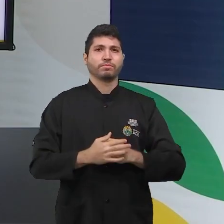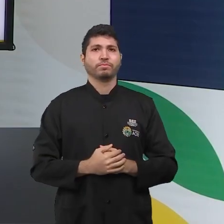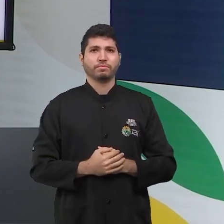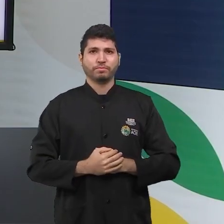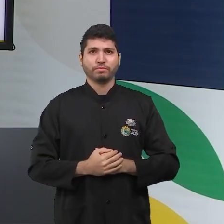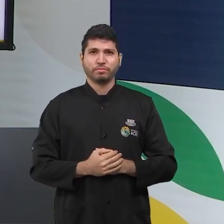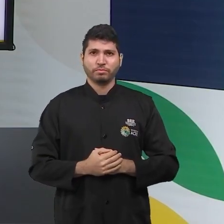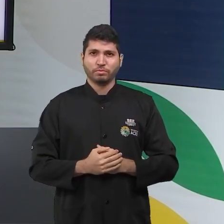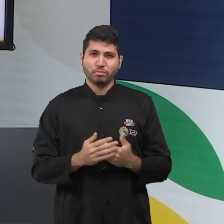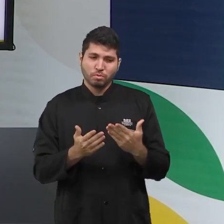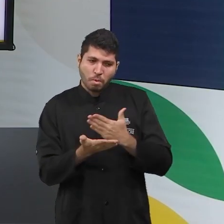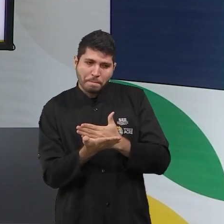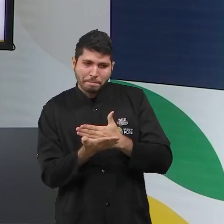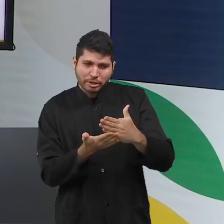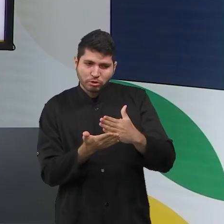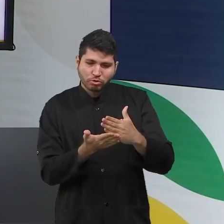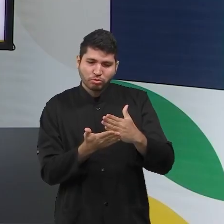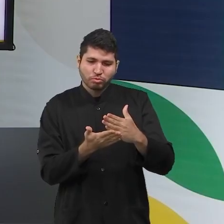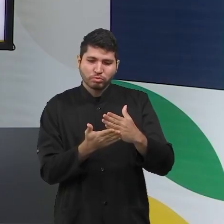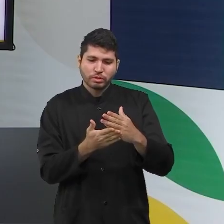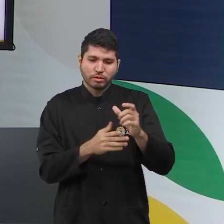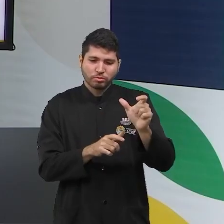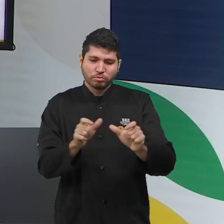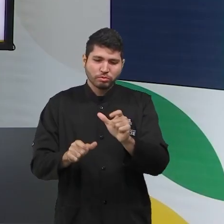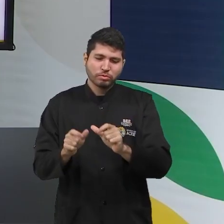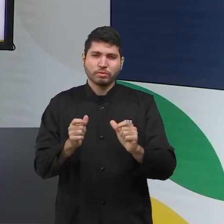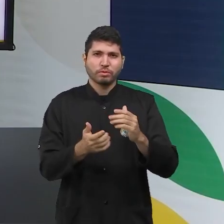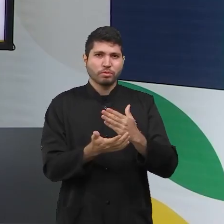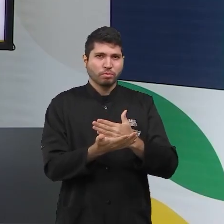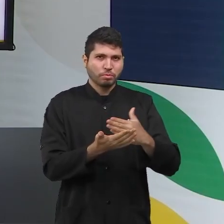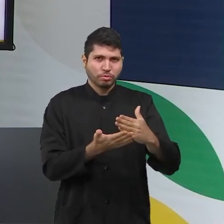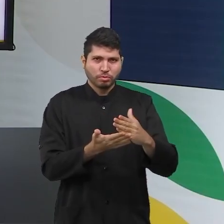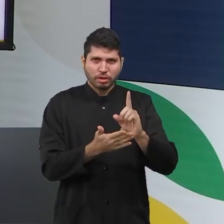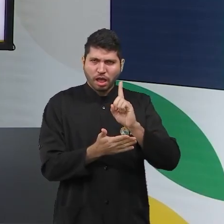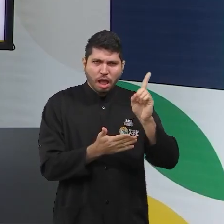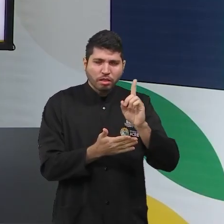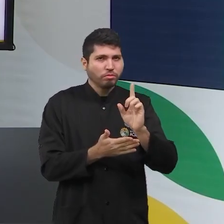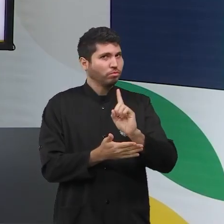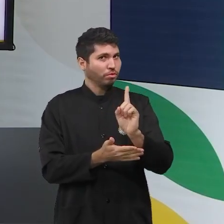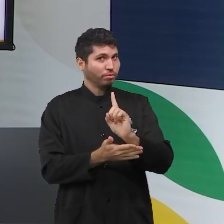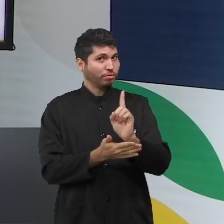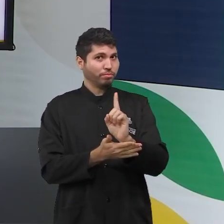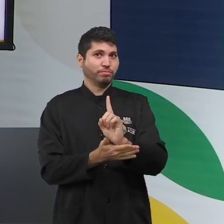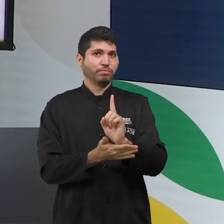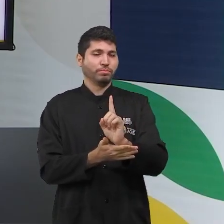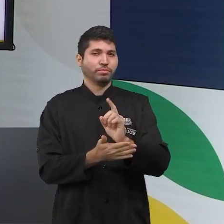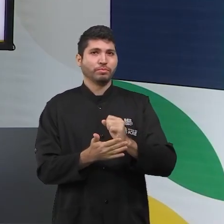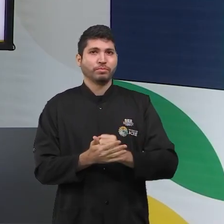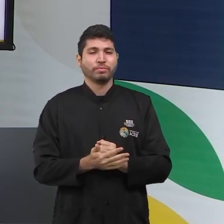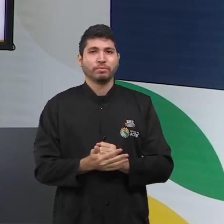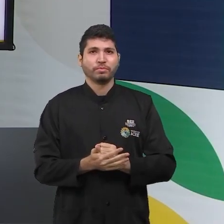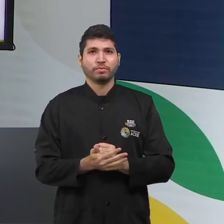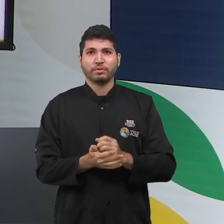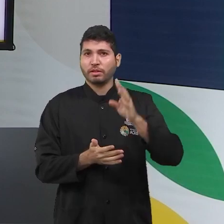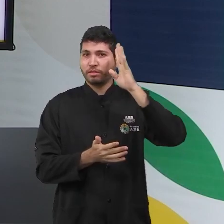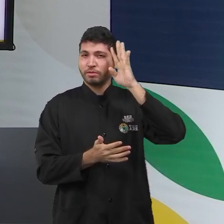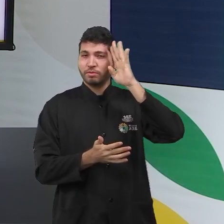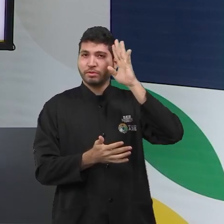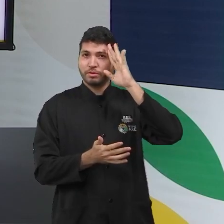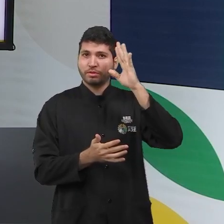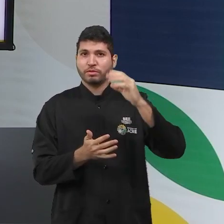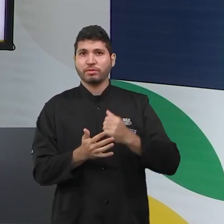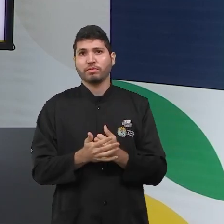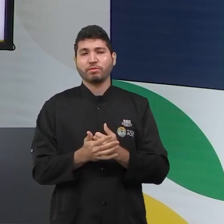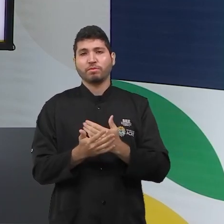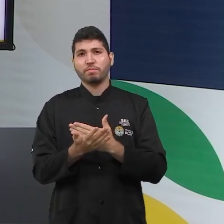não é ali. O ser humano, segundo a teoria, não é, histórica, ele sai da África em um